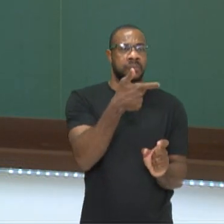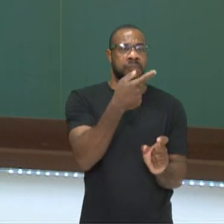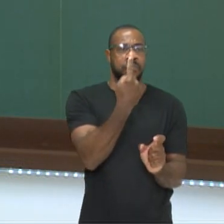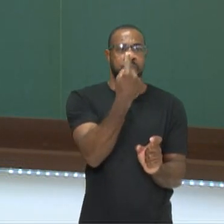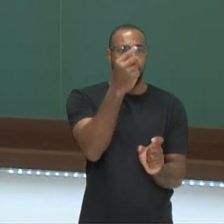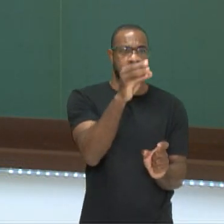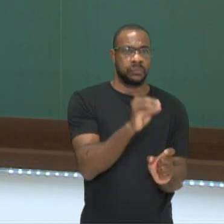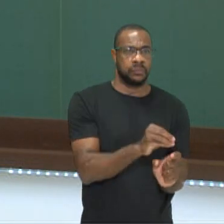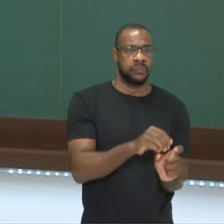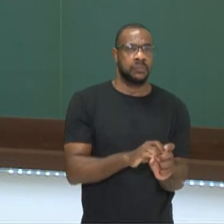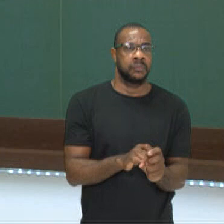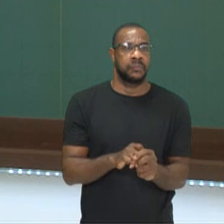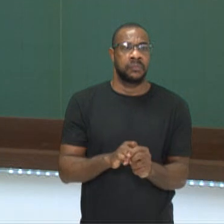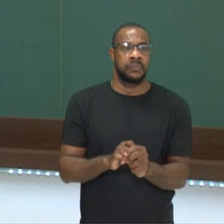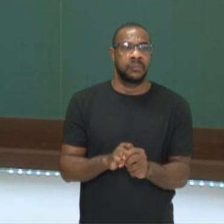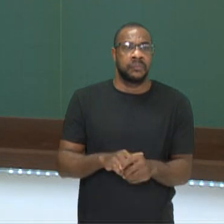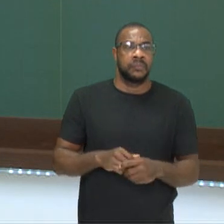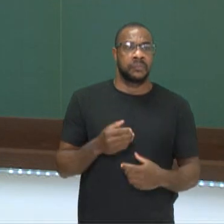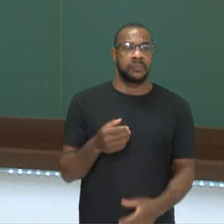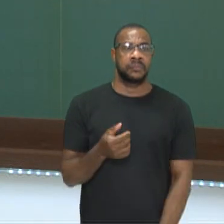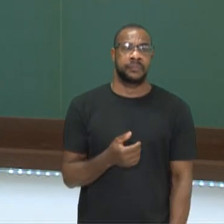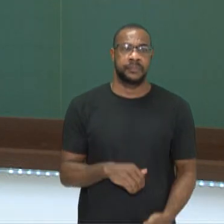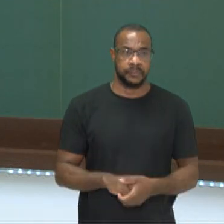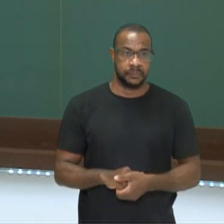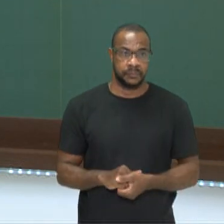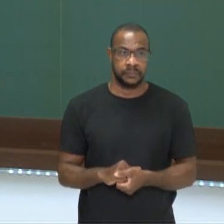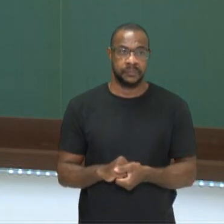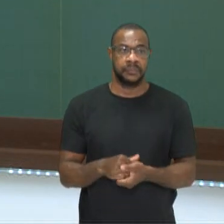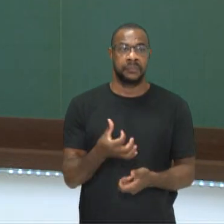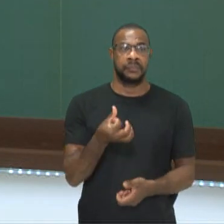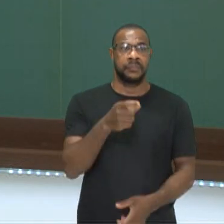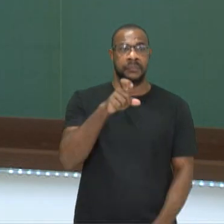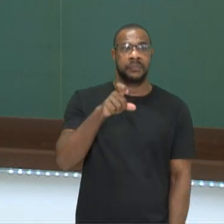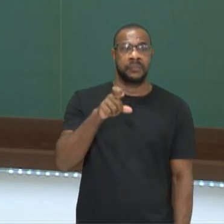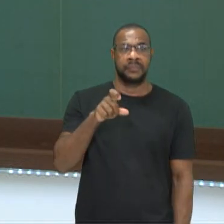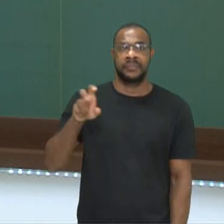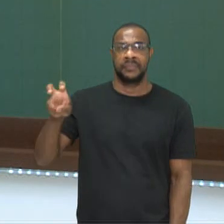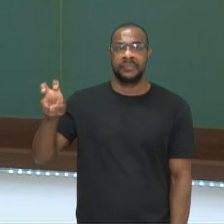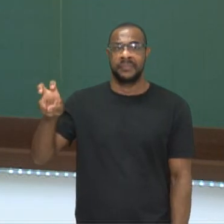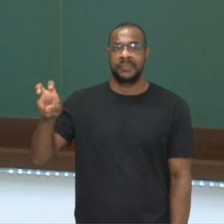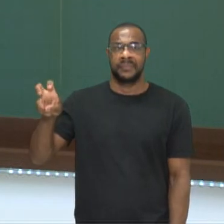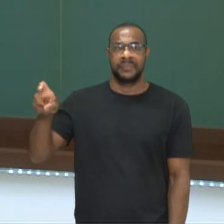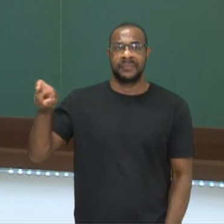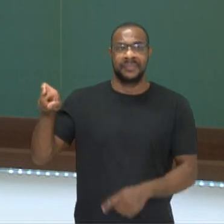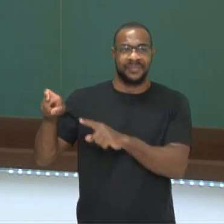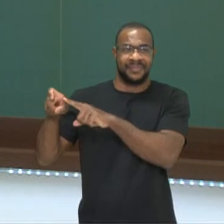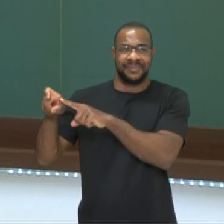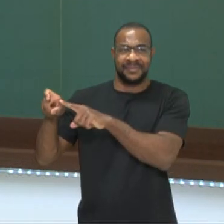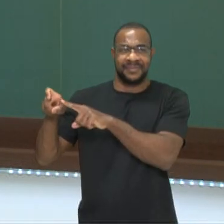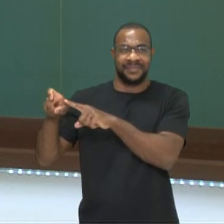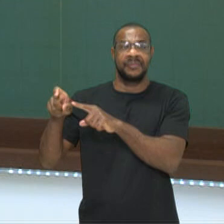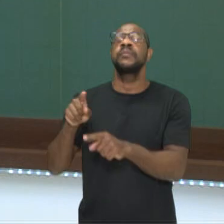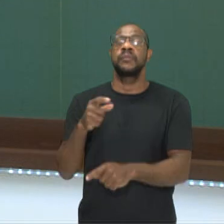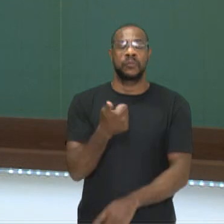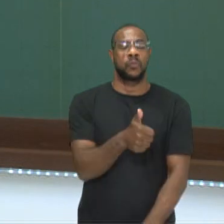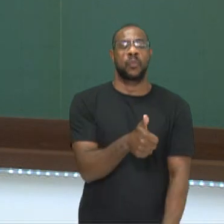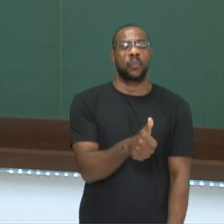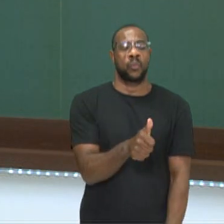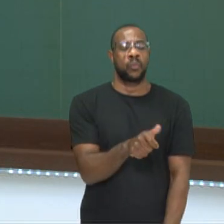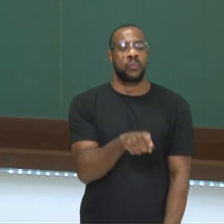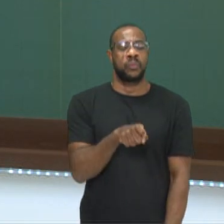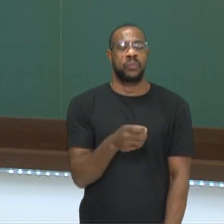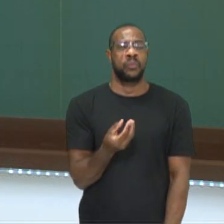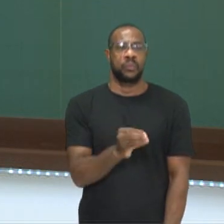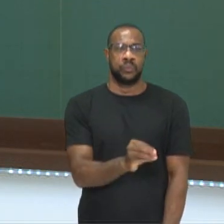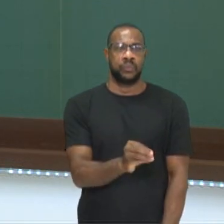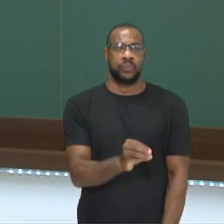Devo 6x, devo 5x, devo 11x. 9 mais 1, 10 igual a 0. Então, eu tenho essa